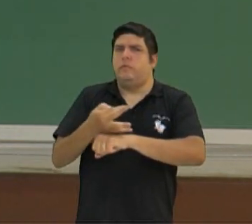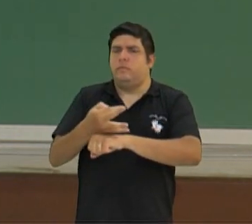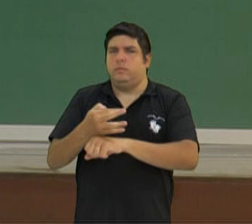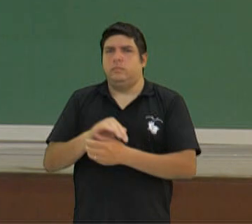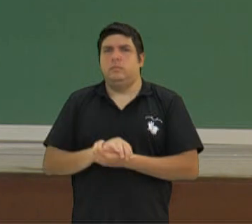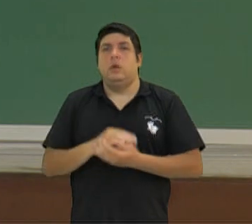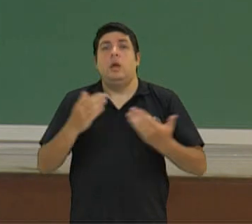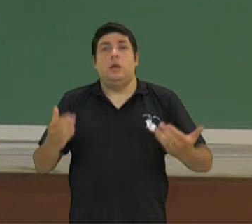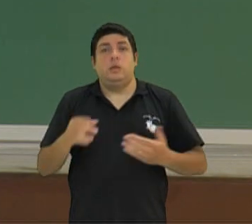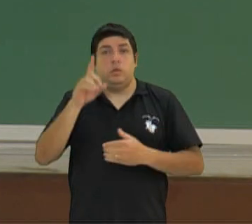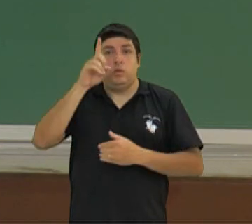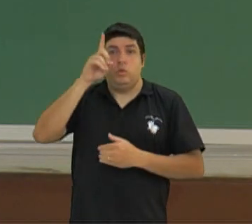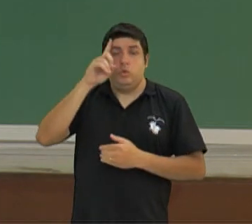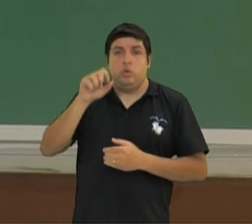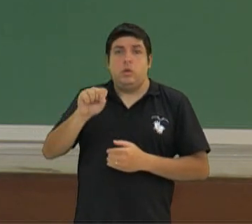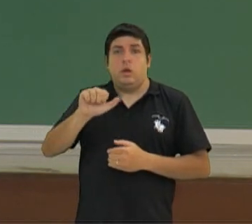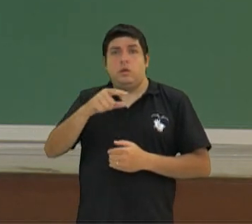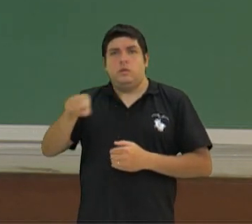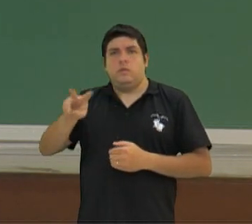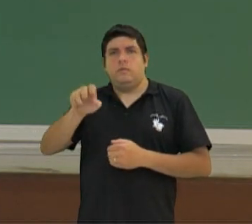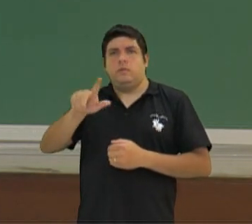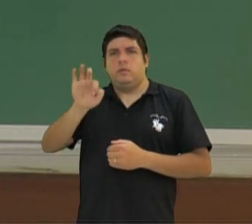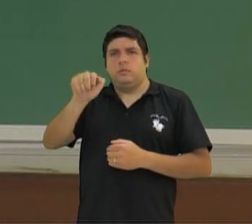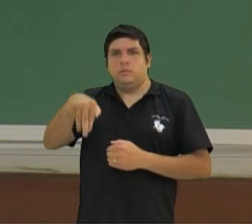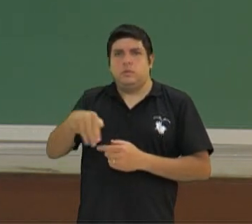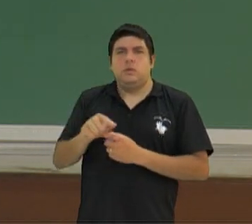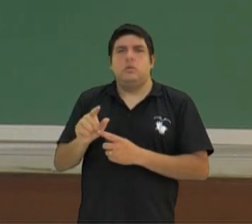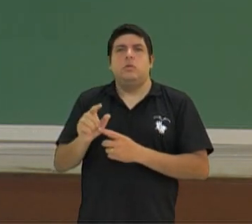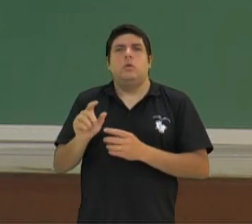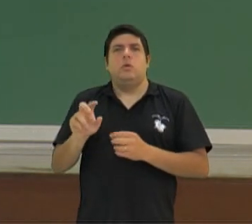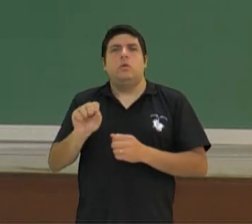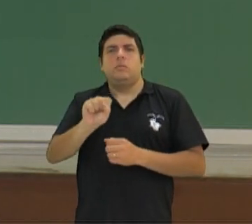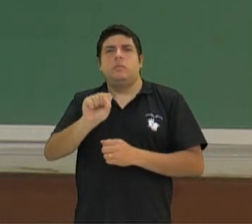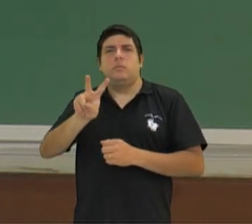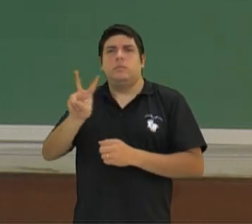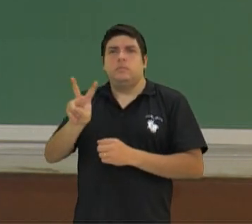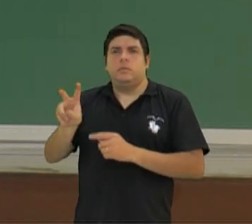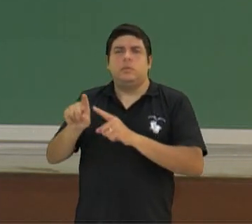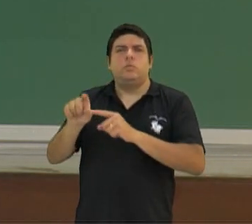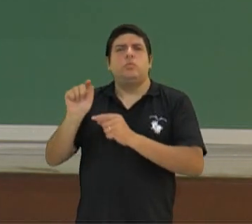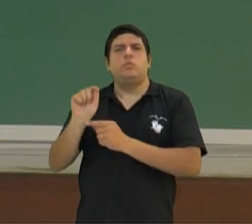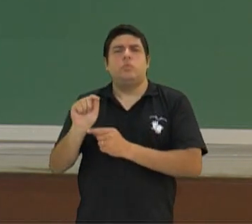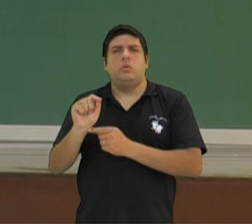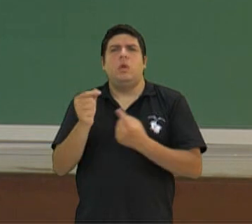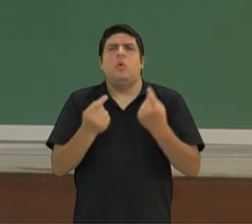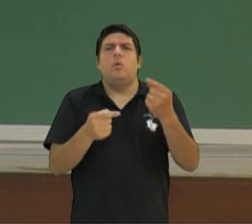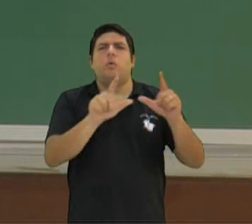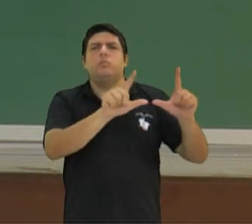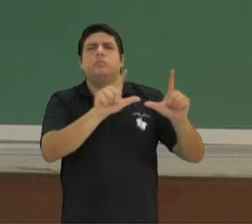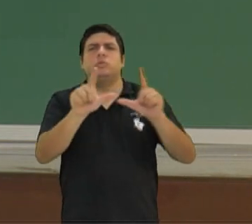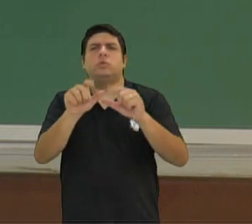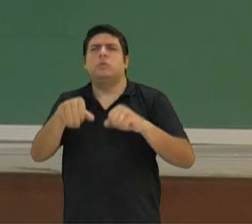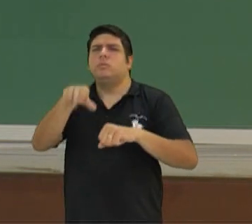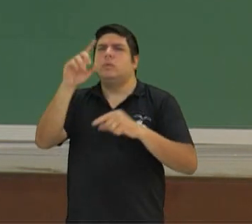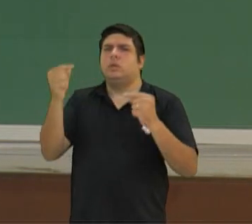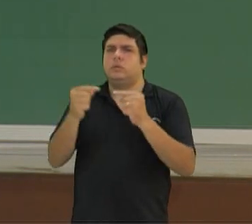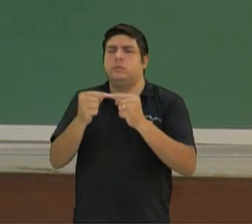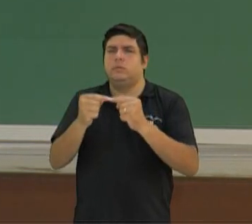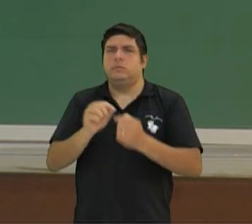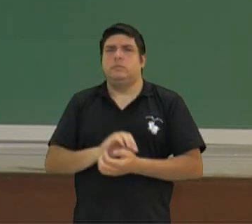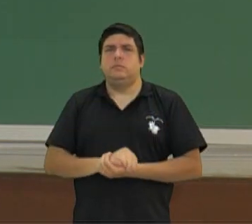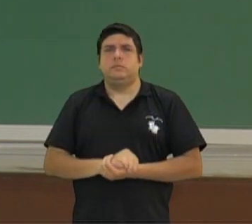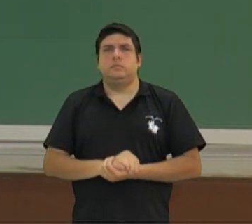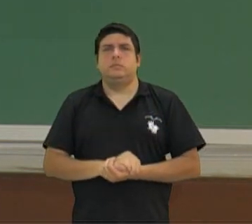o Valentine's, ele é uma celebração, um feriado, tá ok? Então, qual figura melhor representa? And number